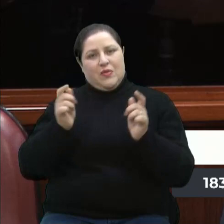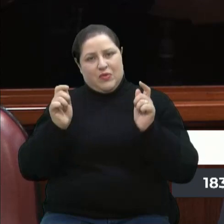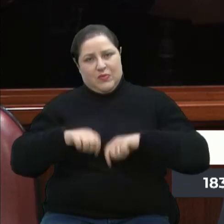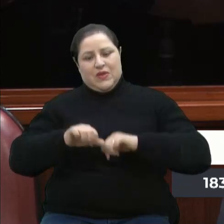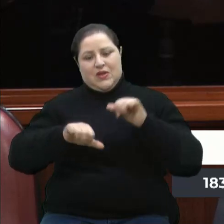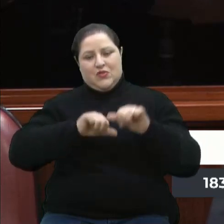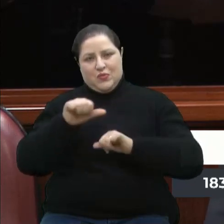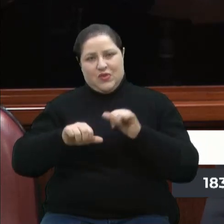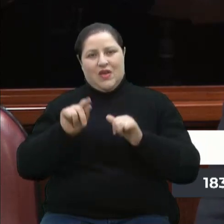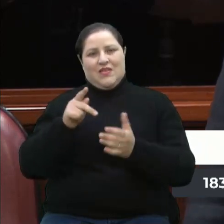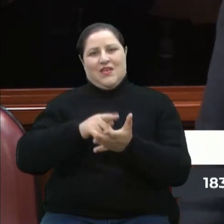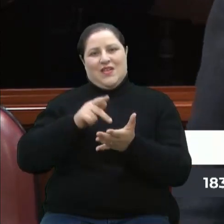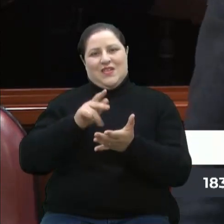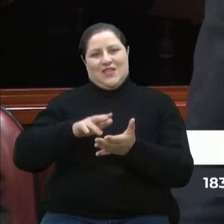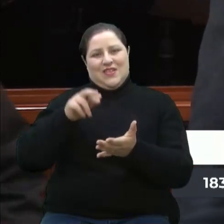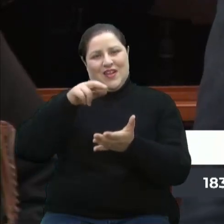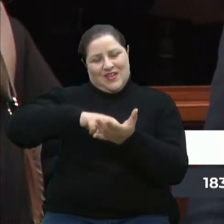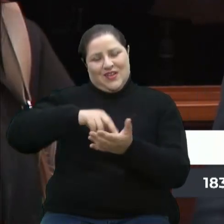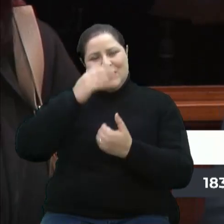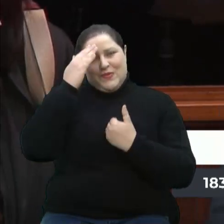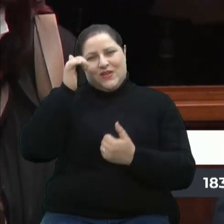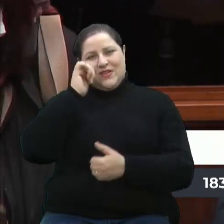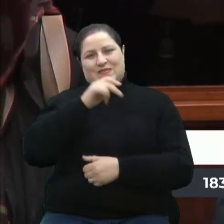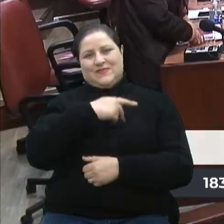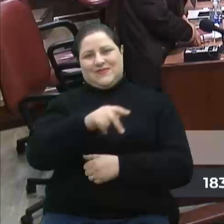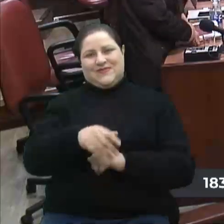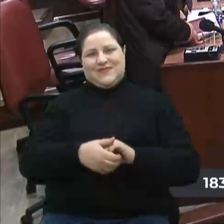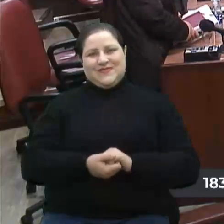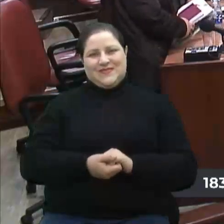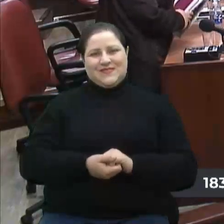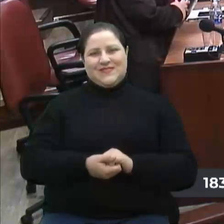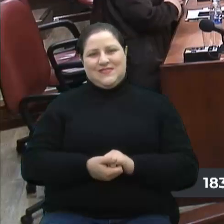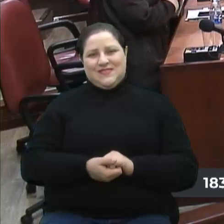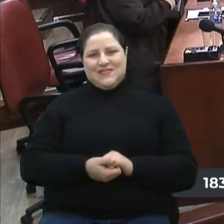mudar essa realidade. Obrigado, presidente. Obrigada, vereador Lucas.